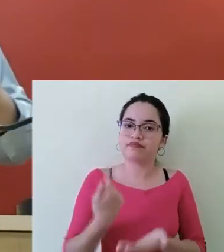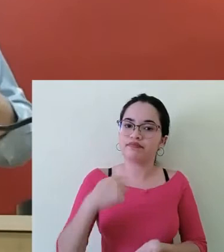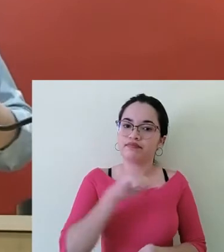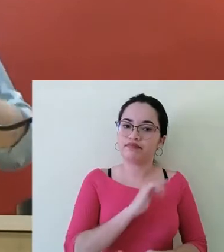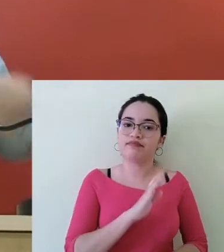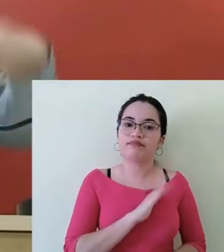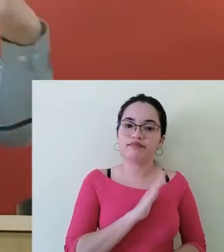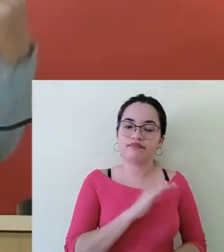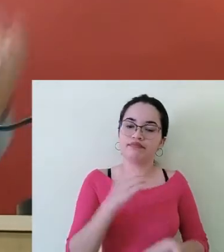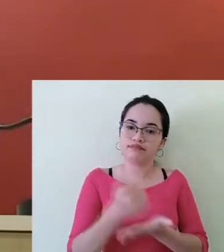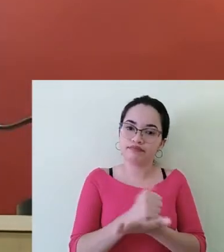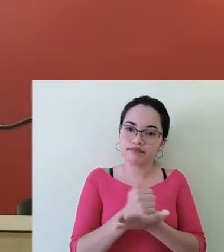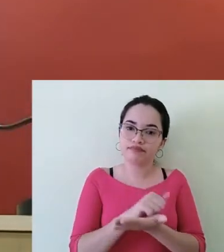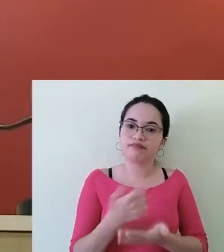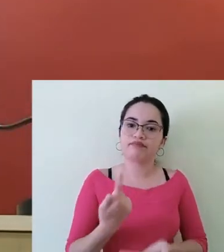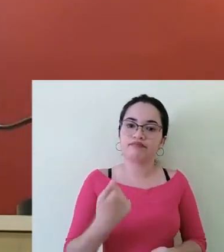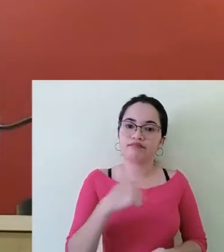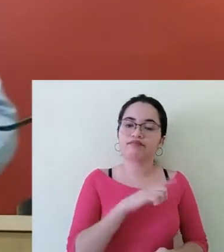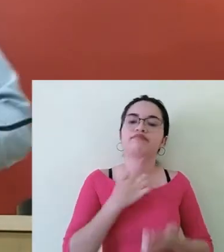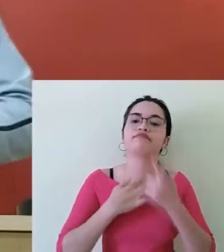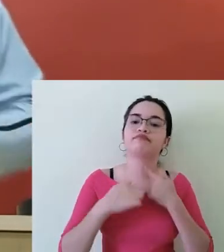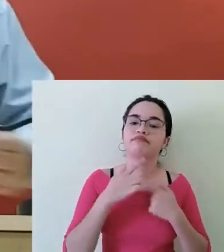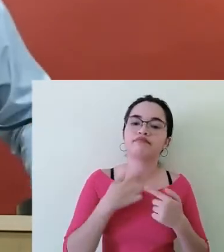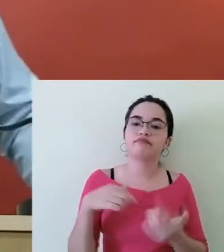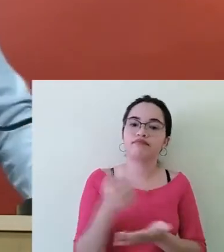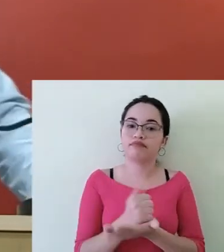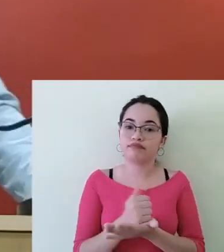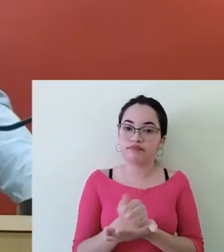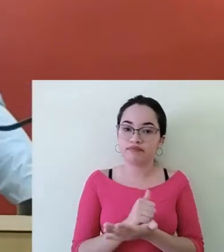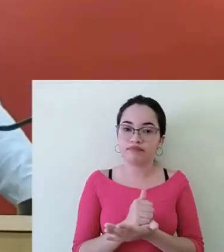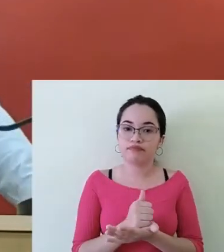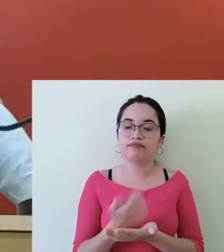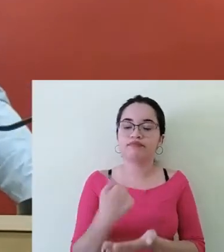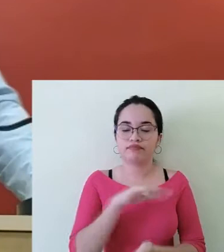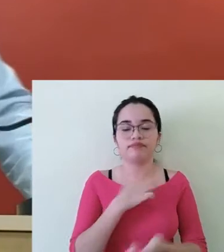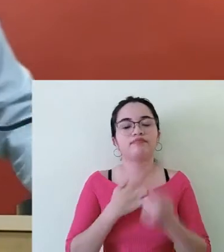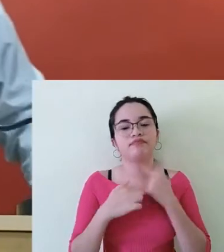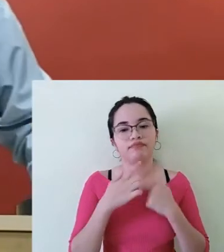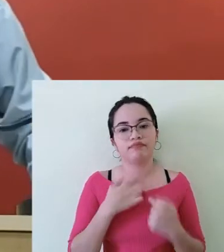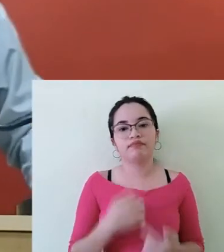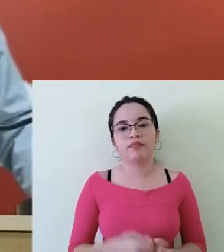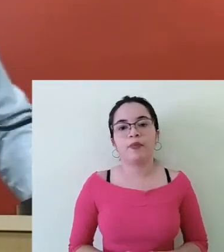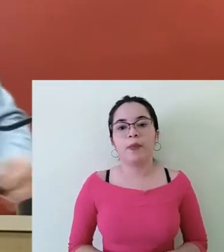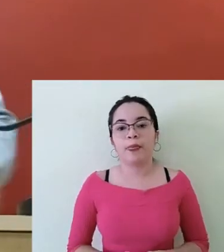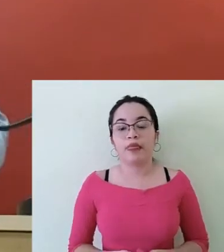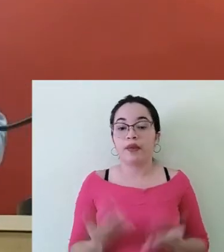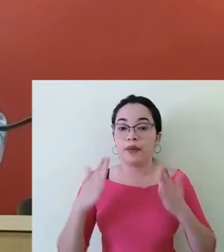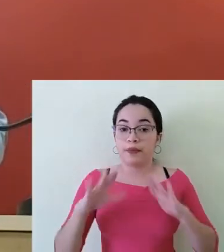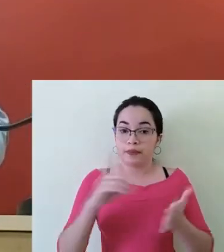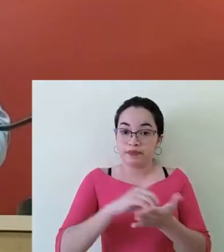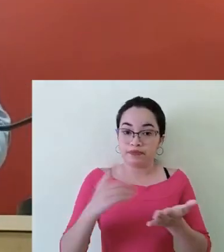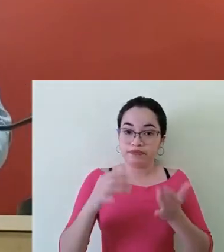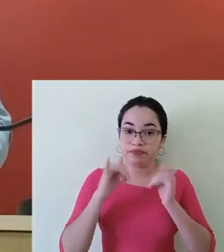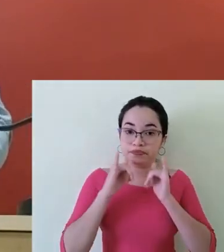nosso coração, domina nossas intenções, domina nossa vontade. Mas a